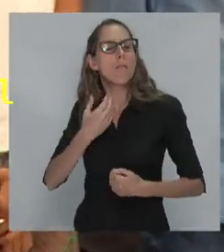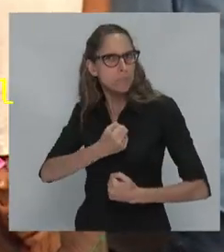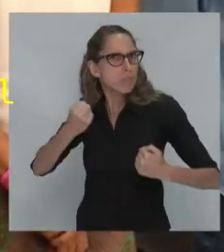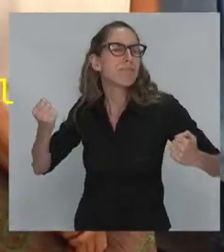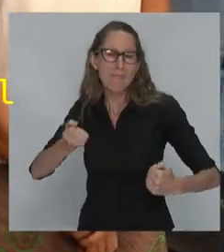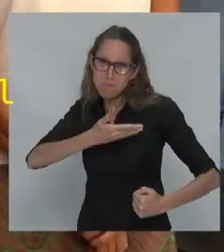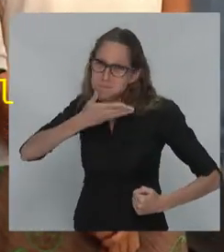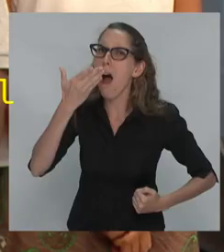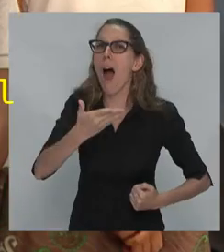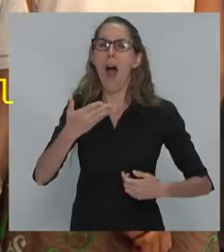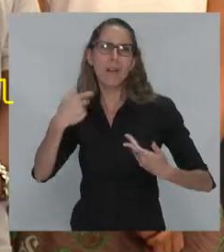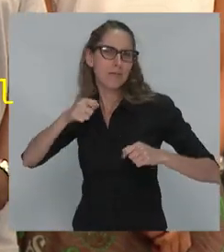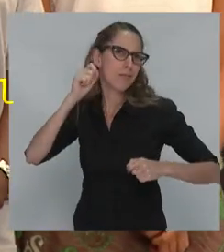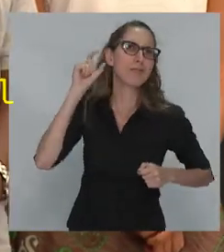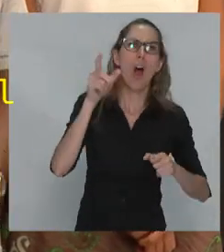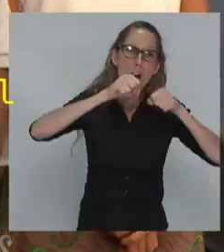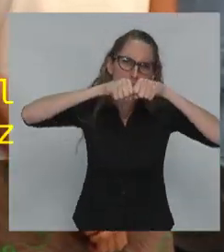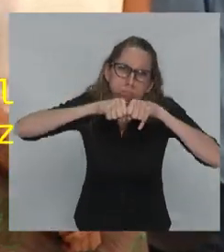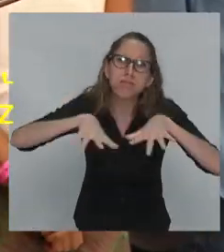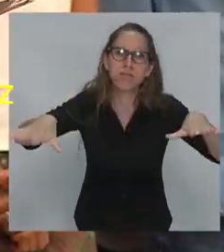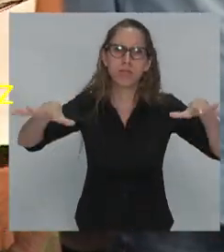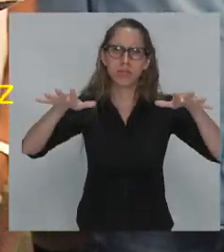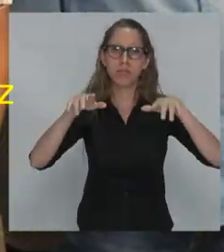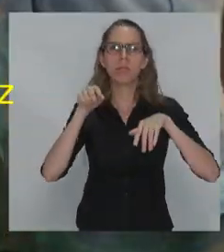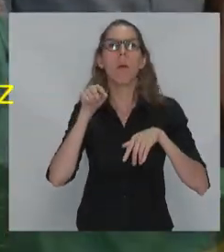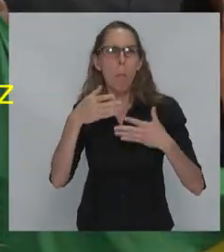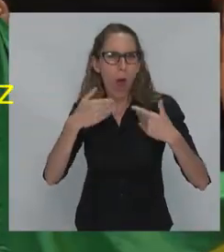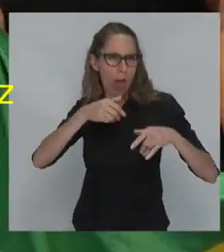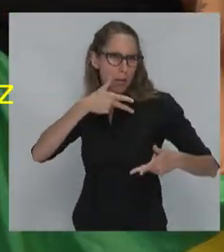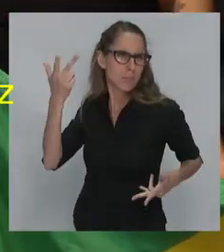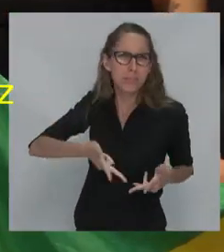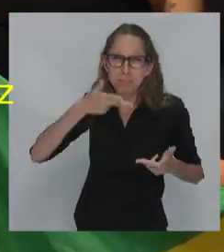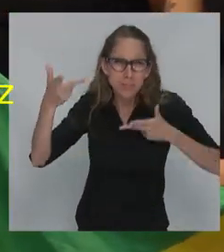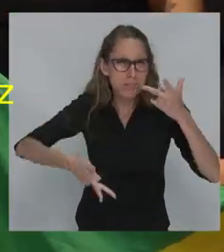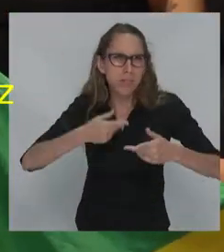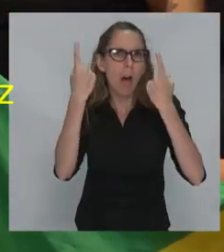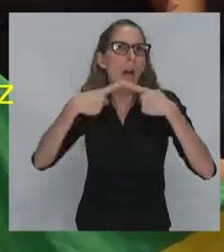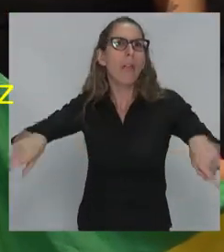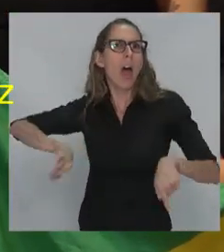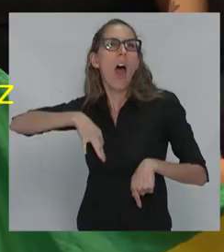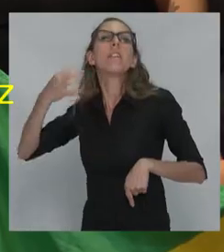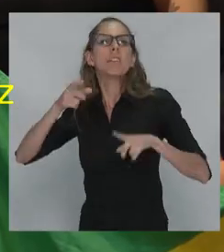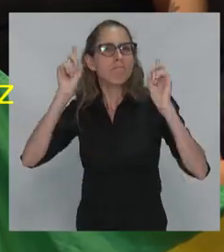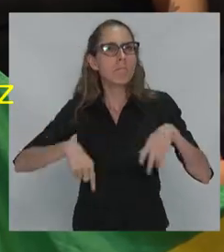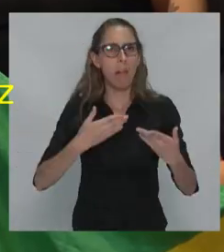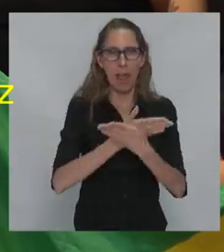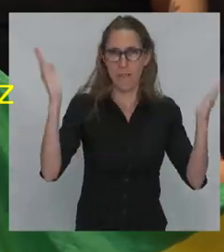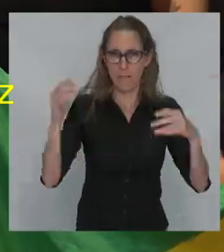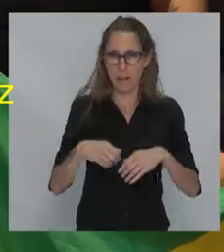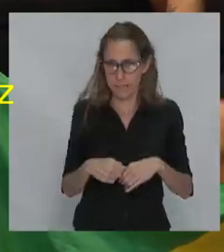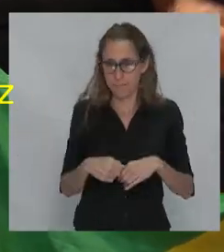a ressonância, o eco da vida à liberdade. É isso, gente.